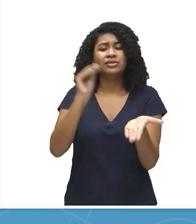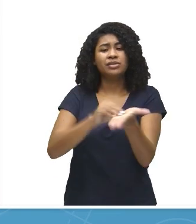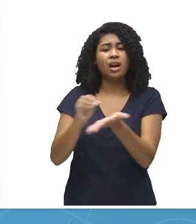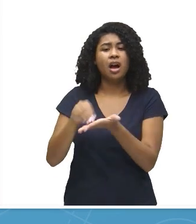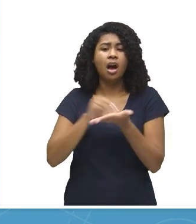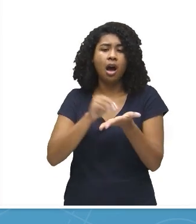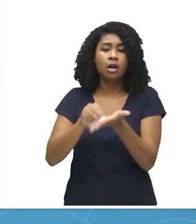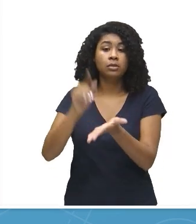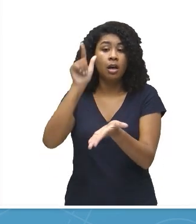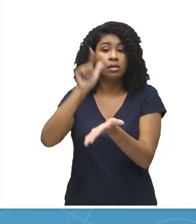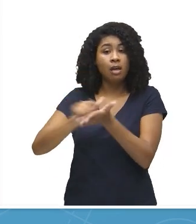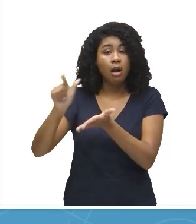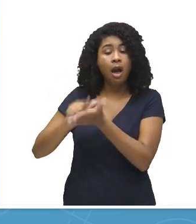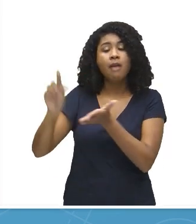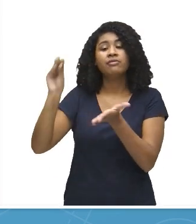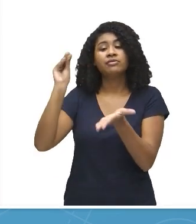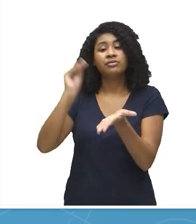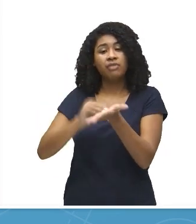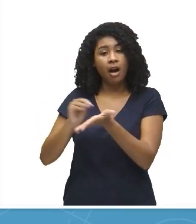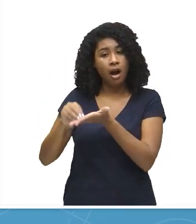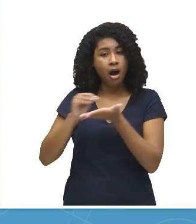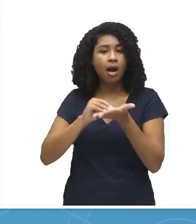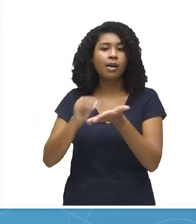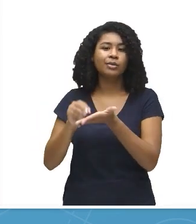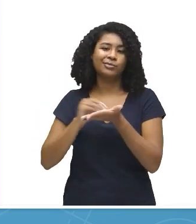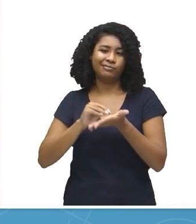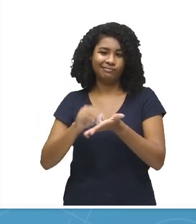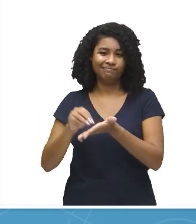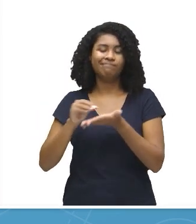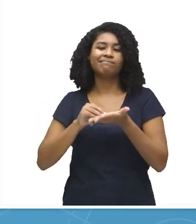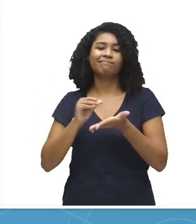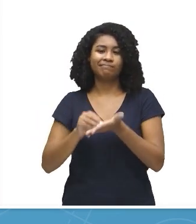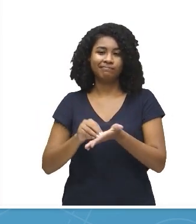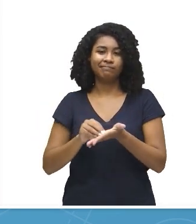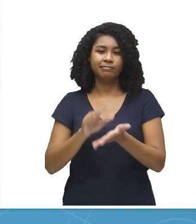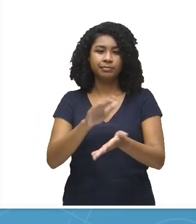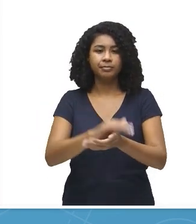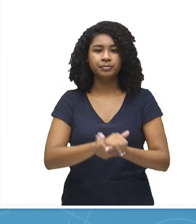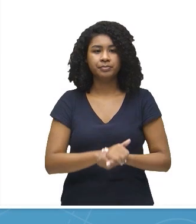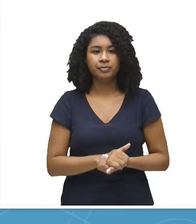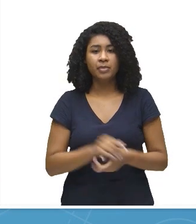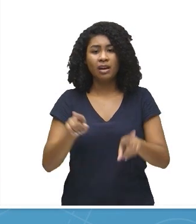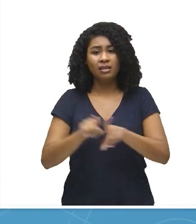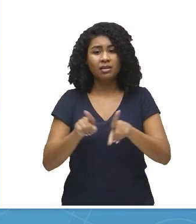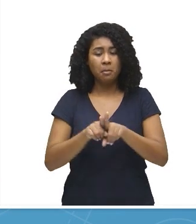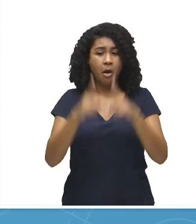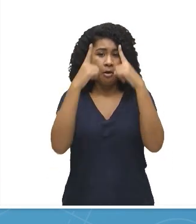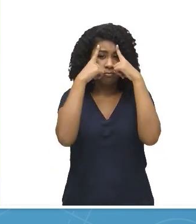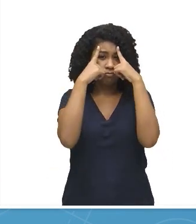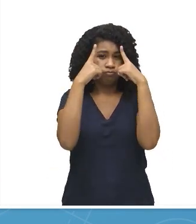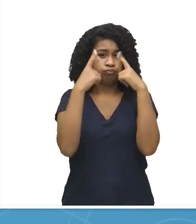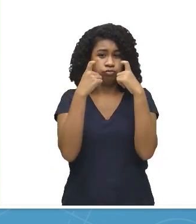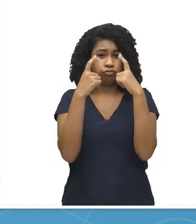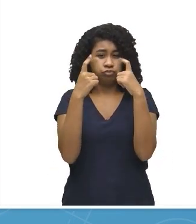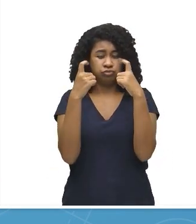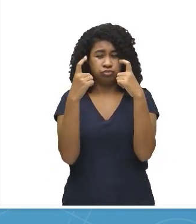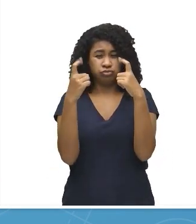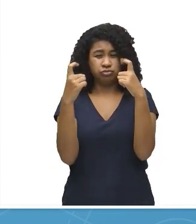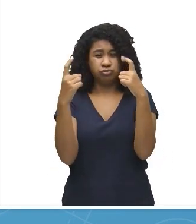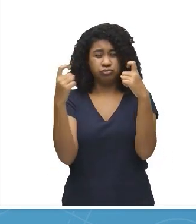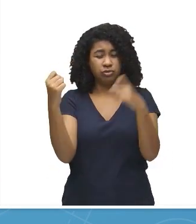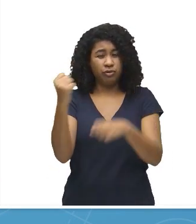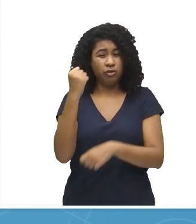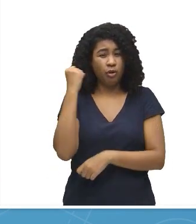essa desorganização que ocorreu com esse processo de industrialização e da urbanização. E também a